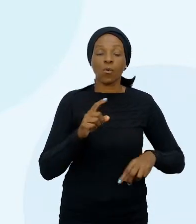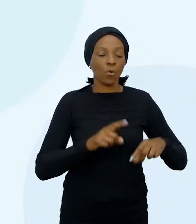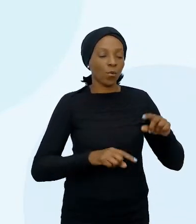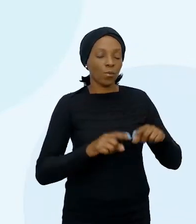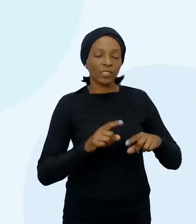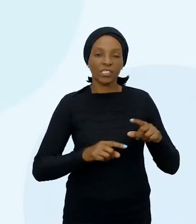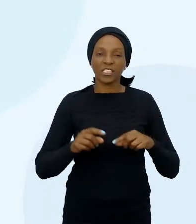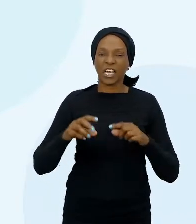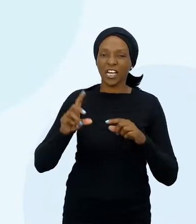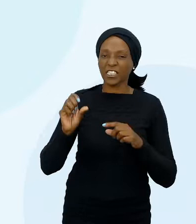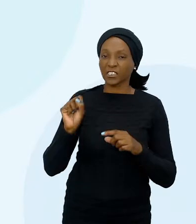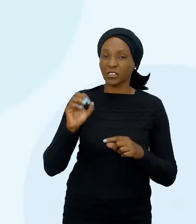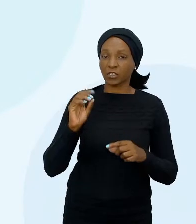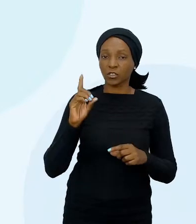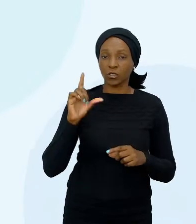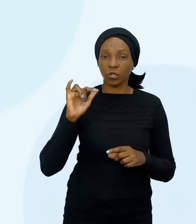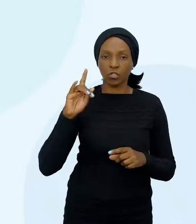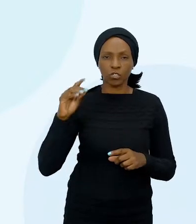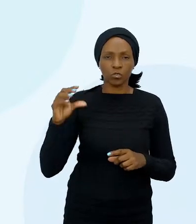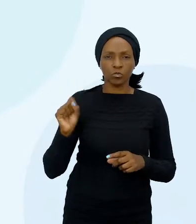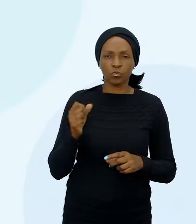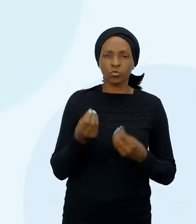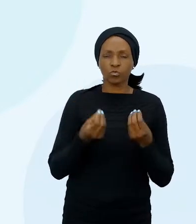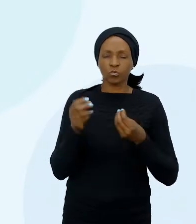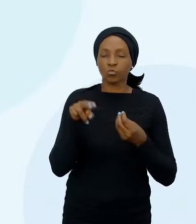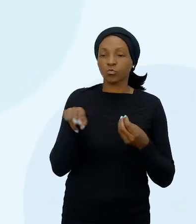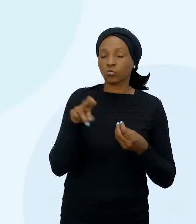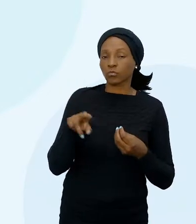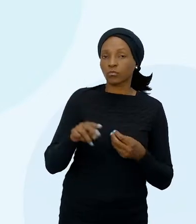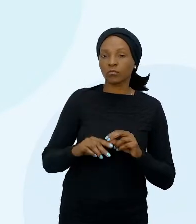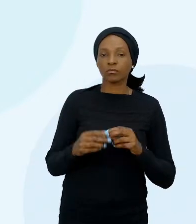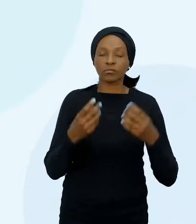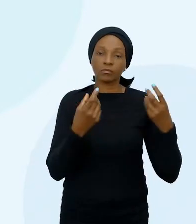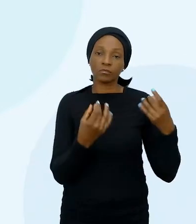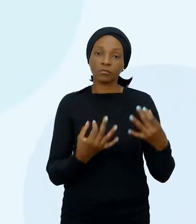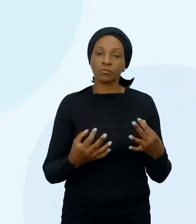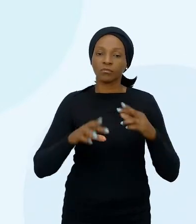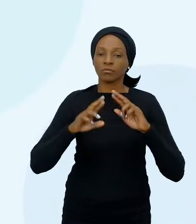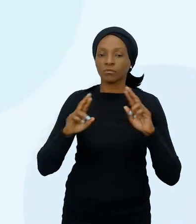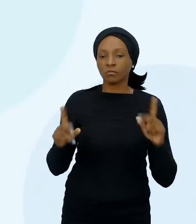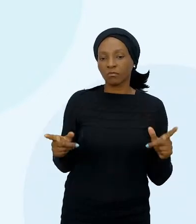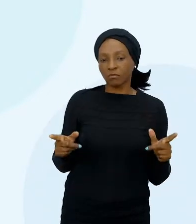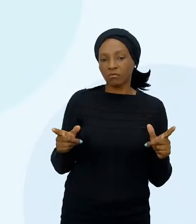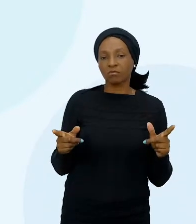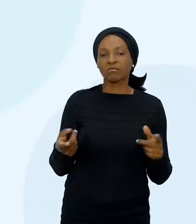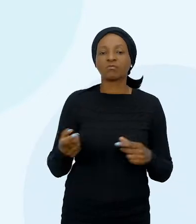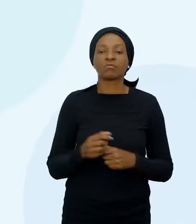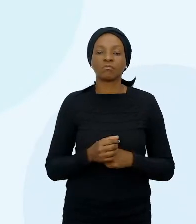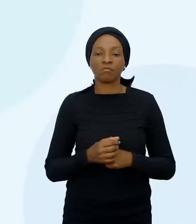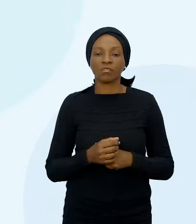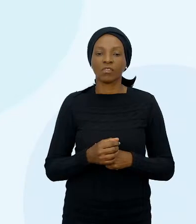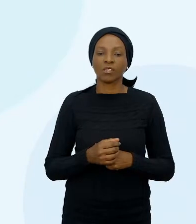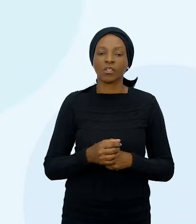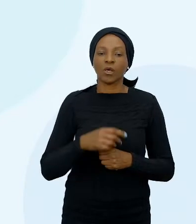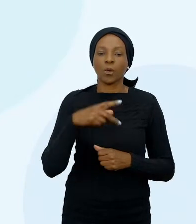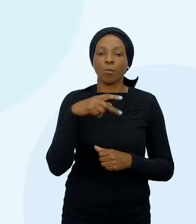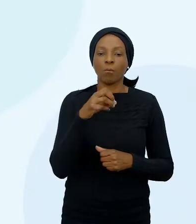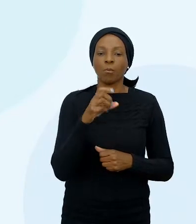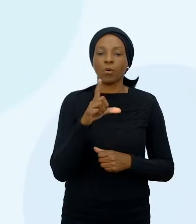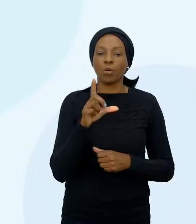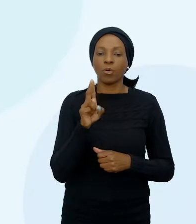sólidos, tá? E a diferença entre poluidor pagador e